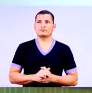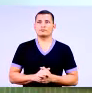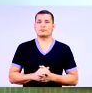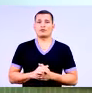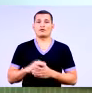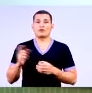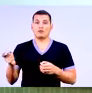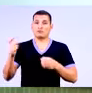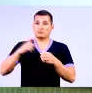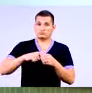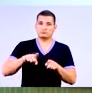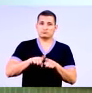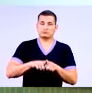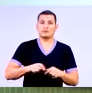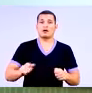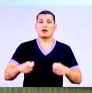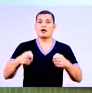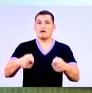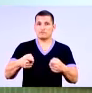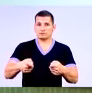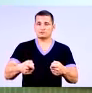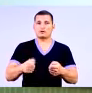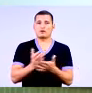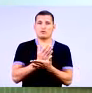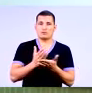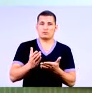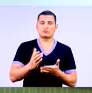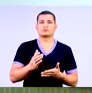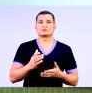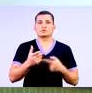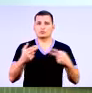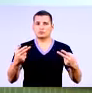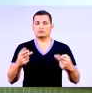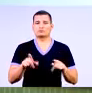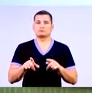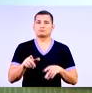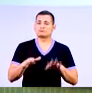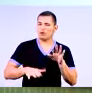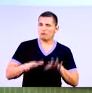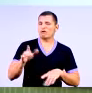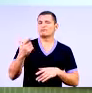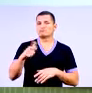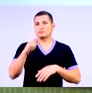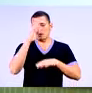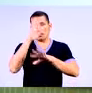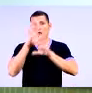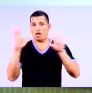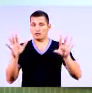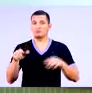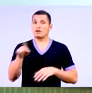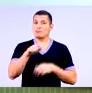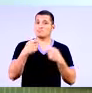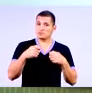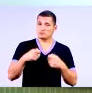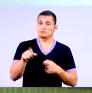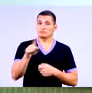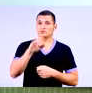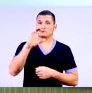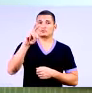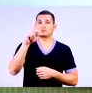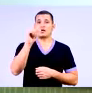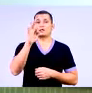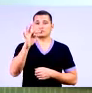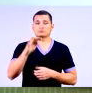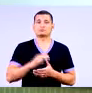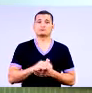nós vamos reforçar algumas ideias que talvez não tenham ficado muito claras. E para isso eu preciso que vocês lá no chat com o